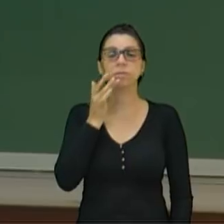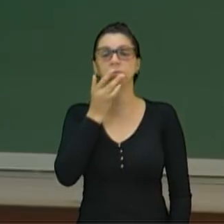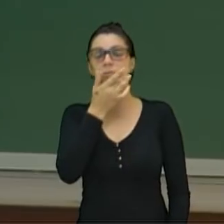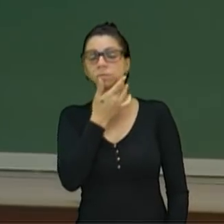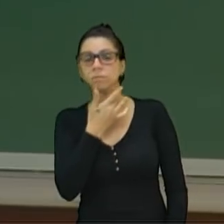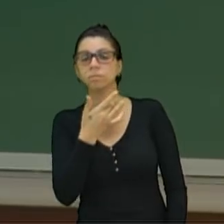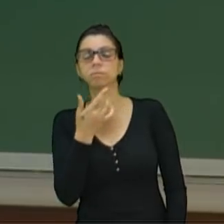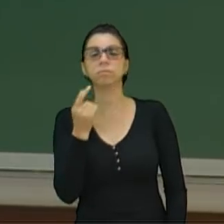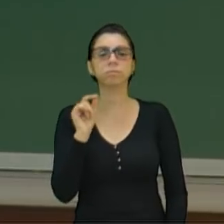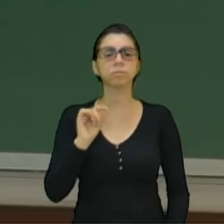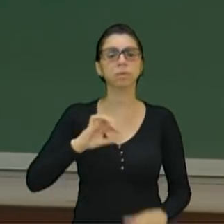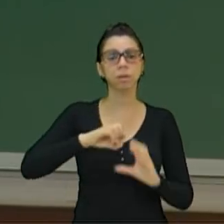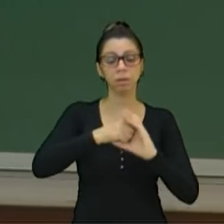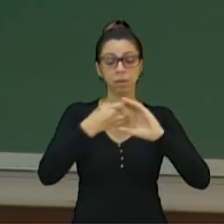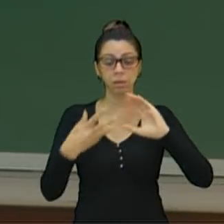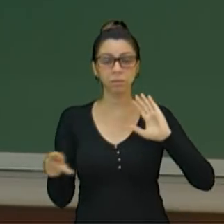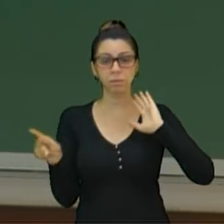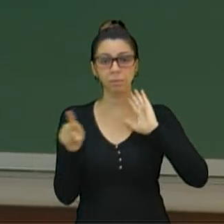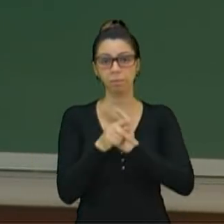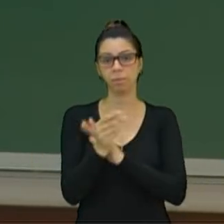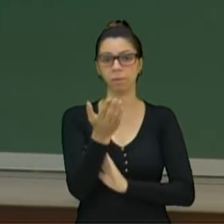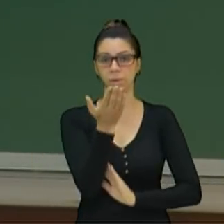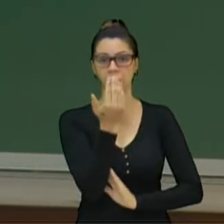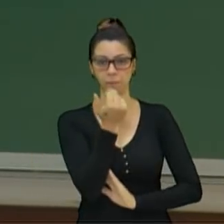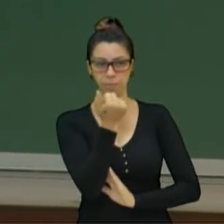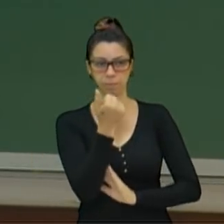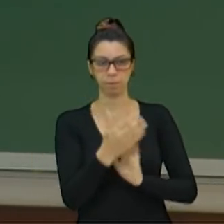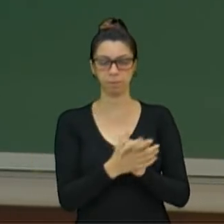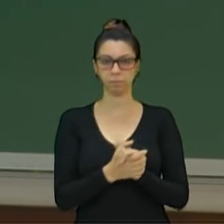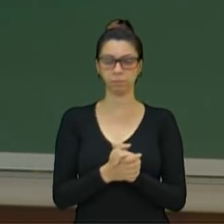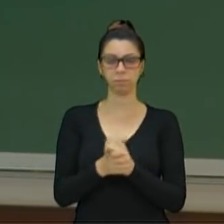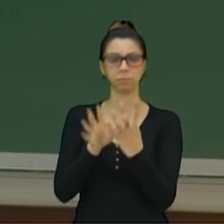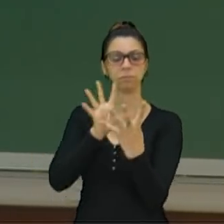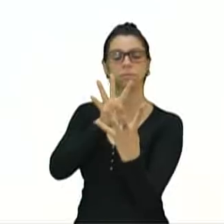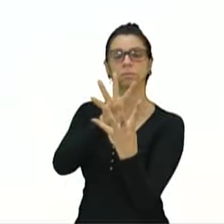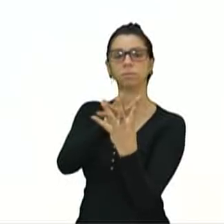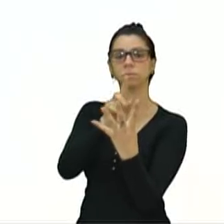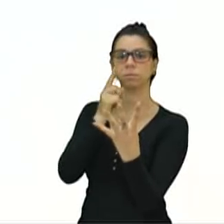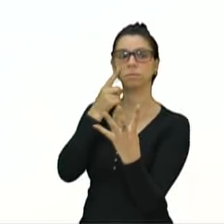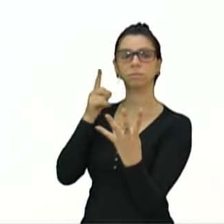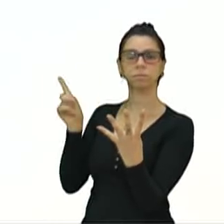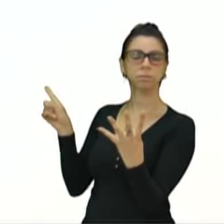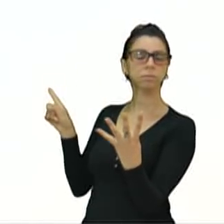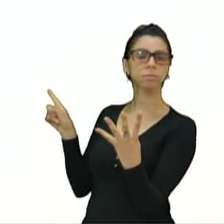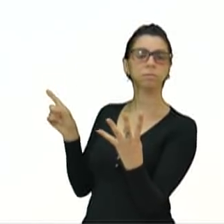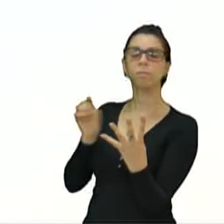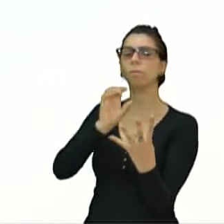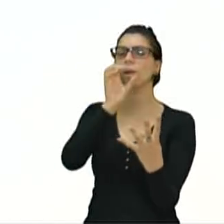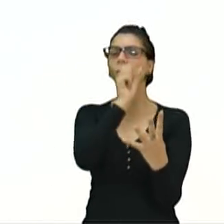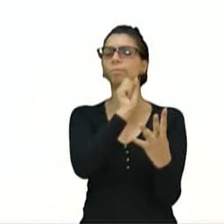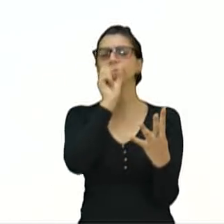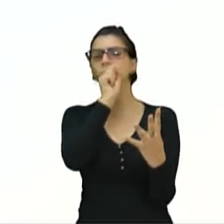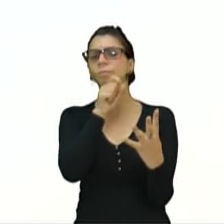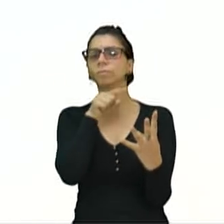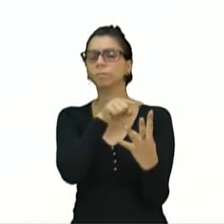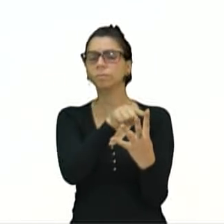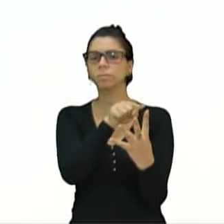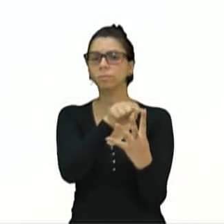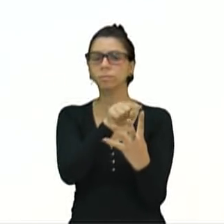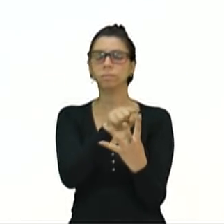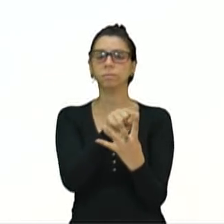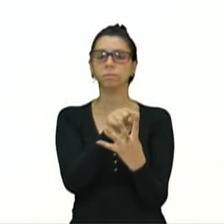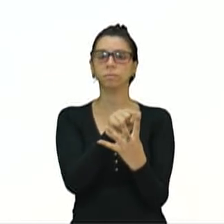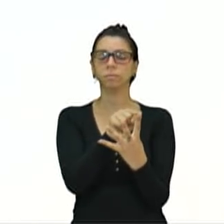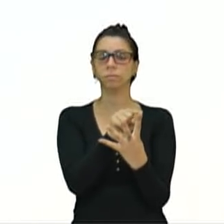característico daquele alimento. Então, olha 4 imagens que eu trago para vocês. Aqui eu tenho uma laranja. Qual que é a característica da